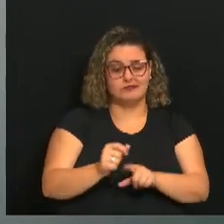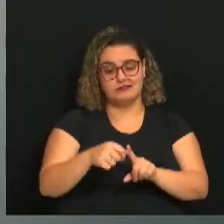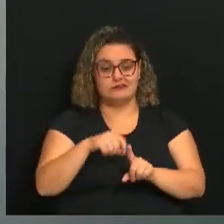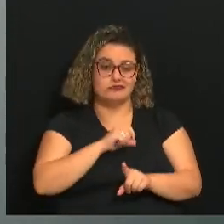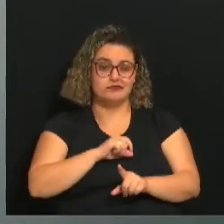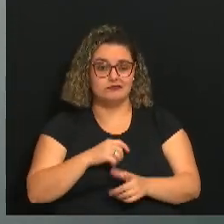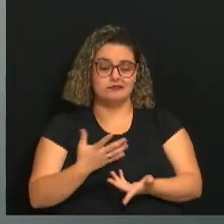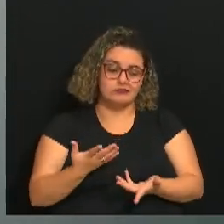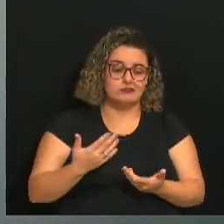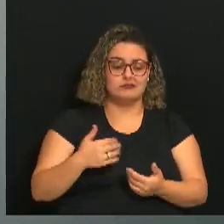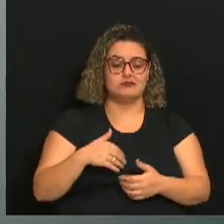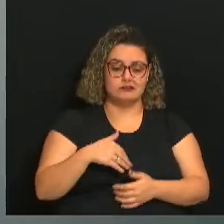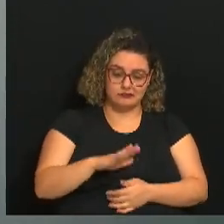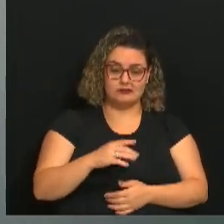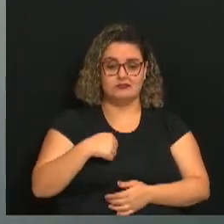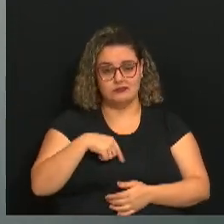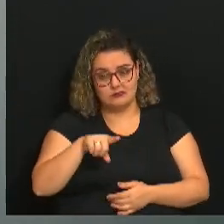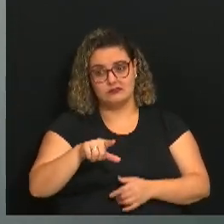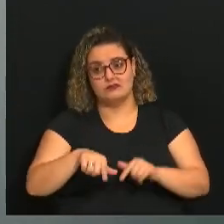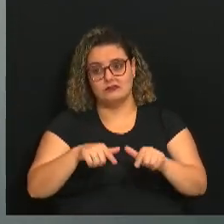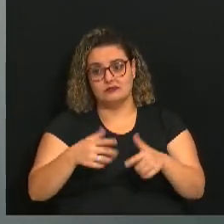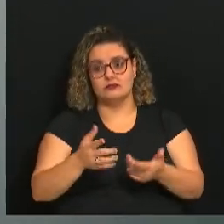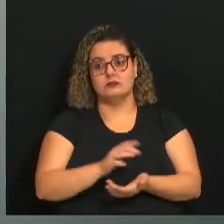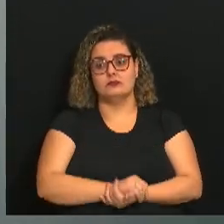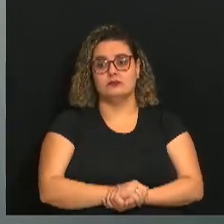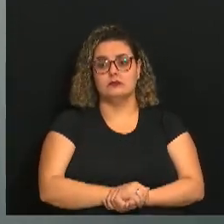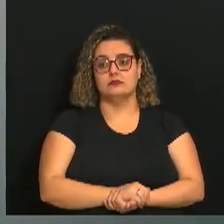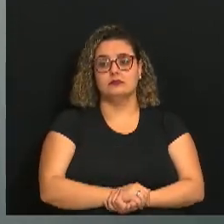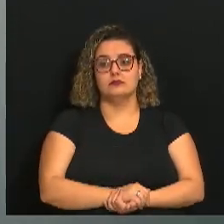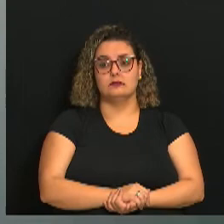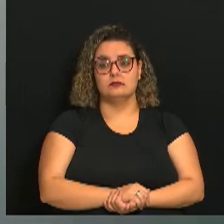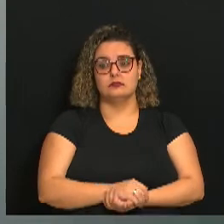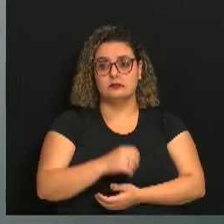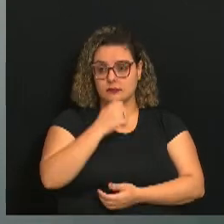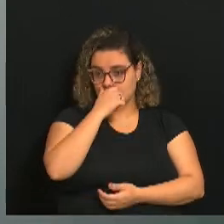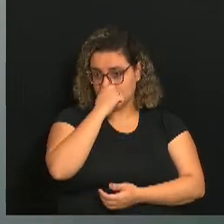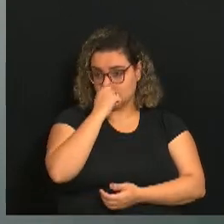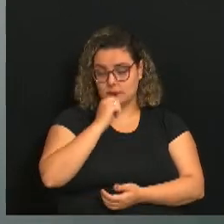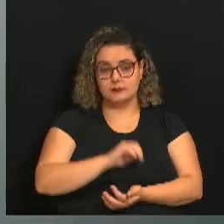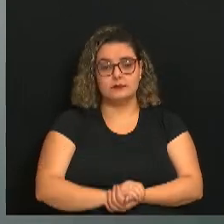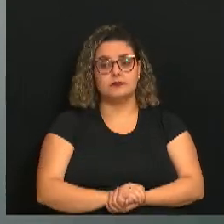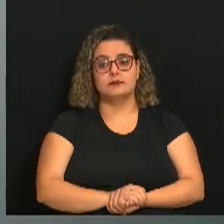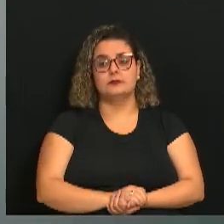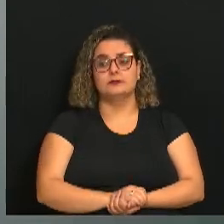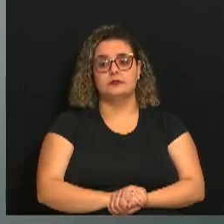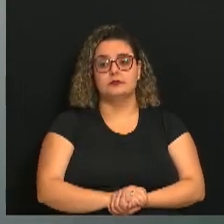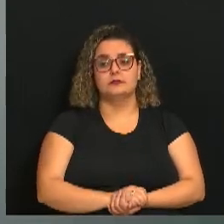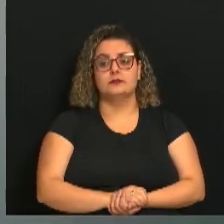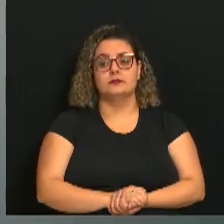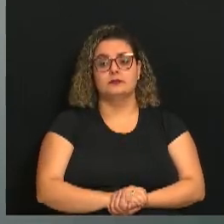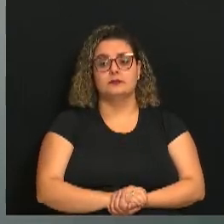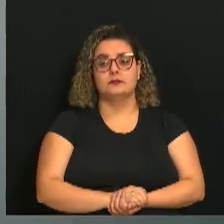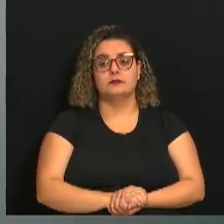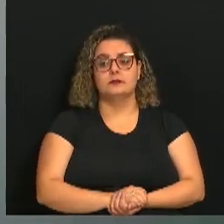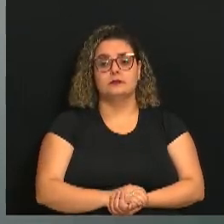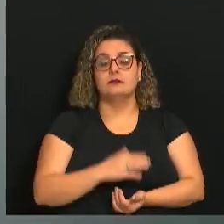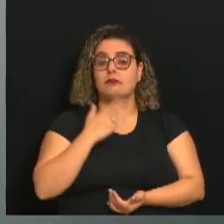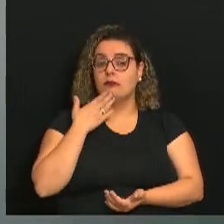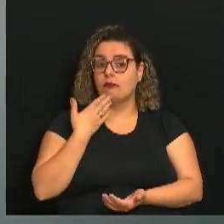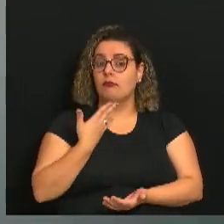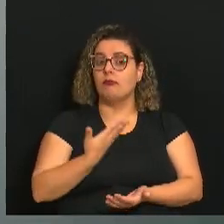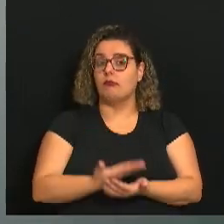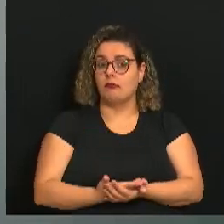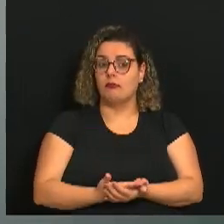relevava e falava, pô, eu vou trabalhar, porque senão, né? E aí, quando estourou, a gente também foi surpreendido, né, com a questão